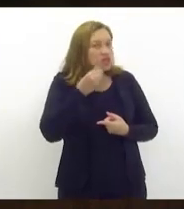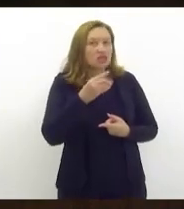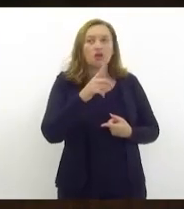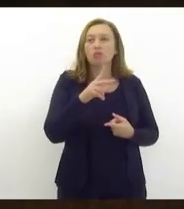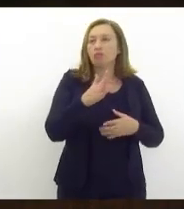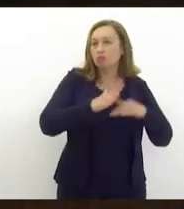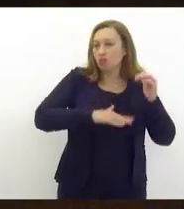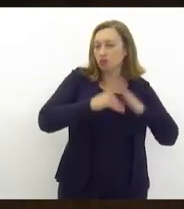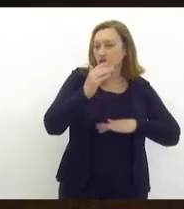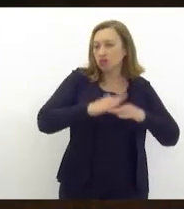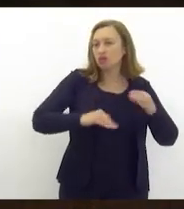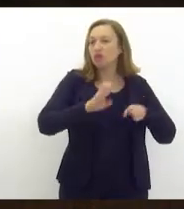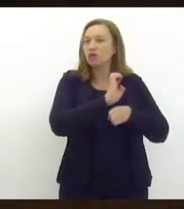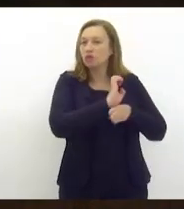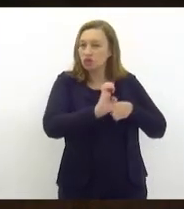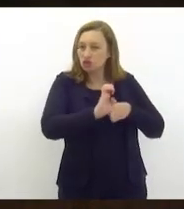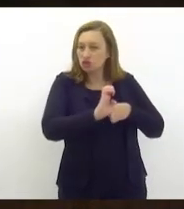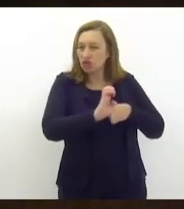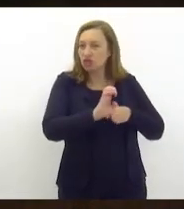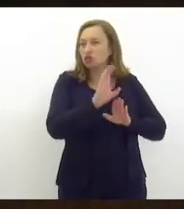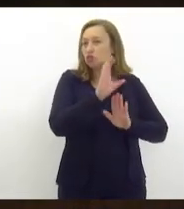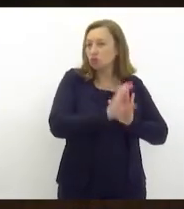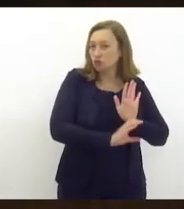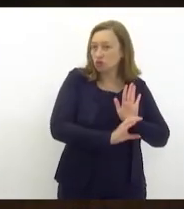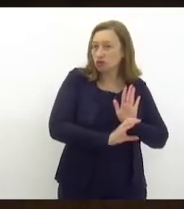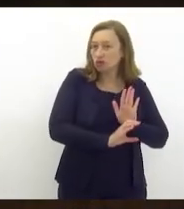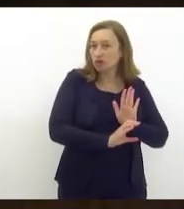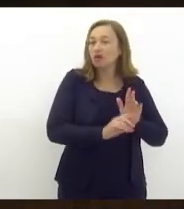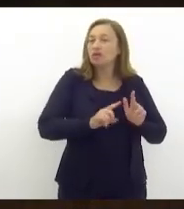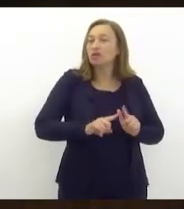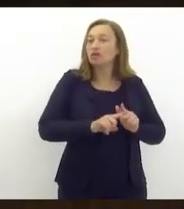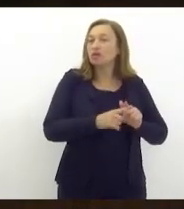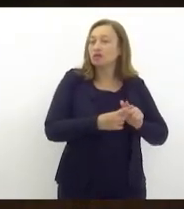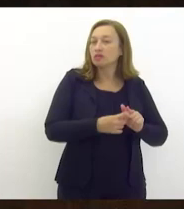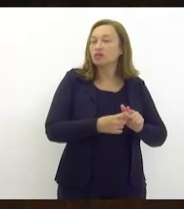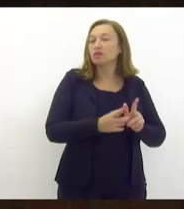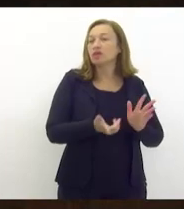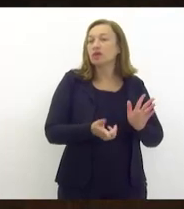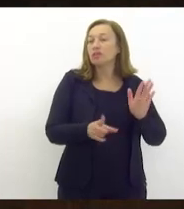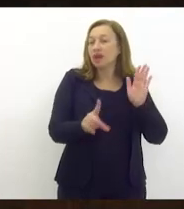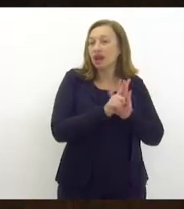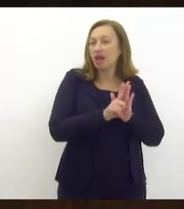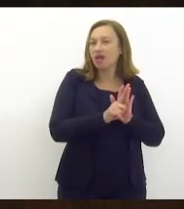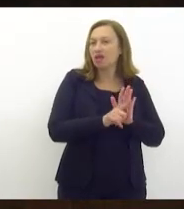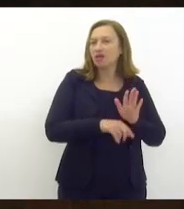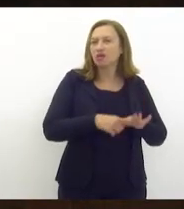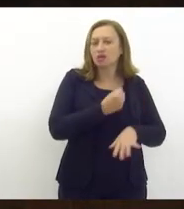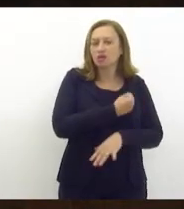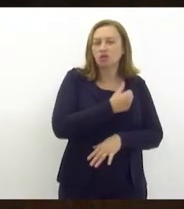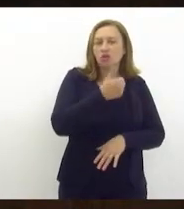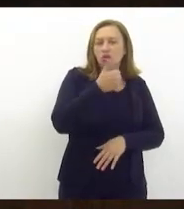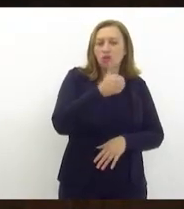profissional o estágio curricular, que é regulamentado pela Lei nº